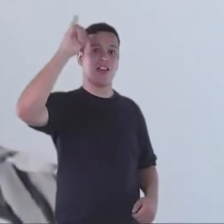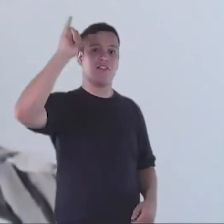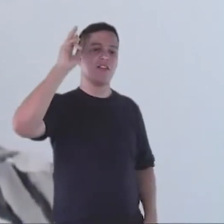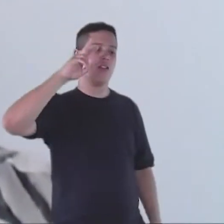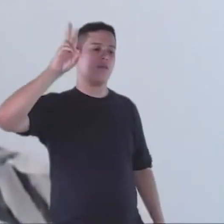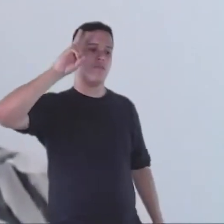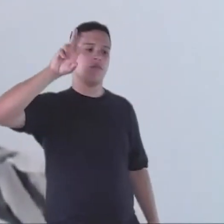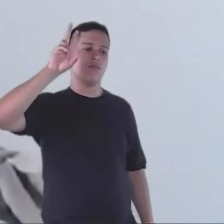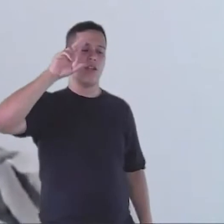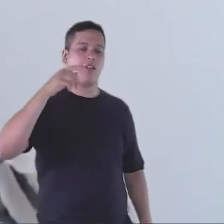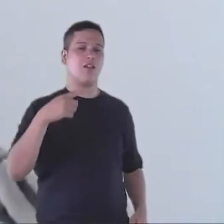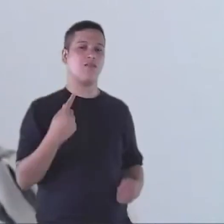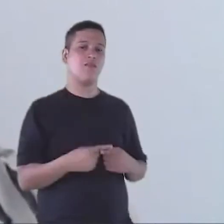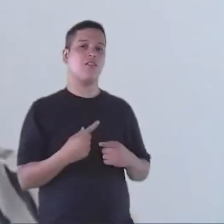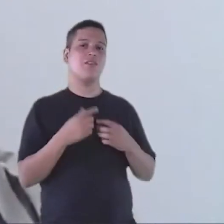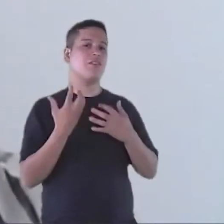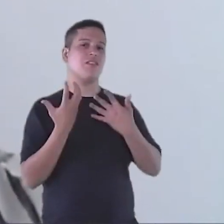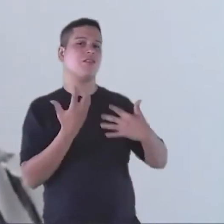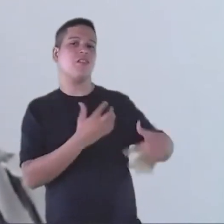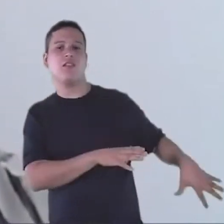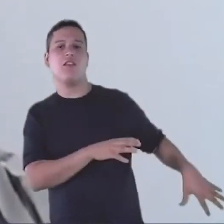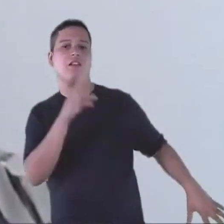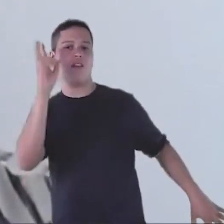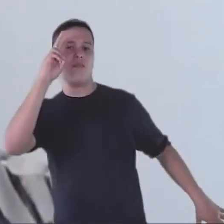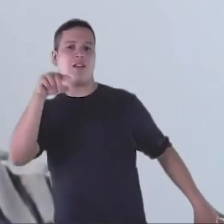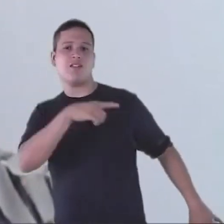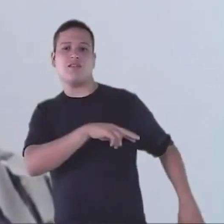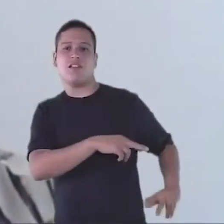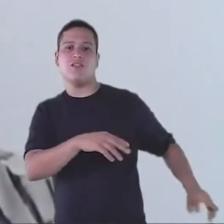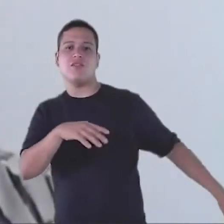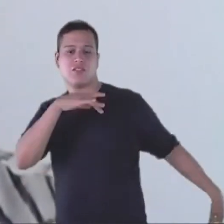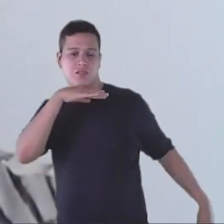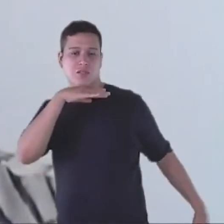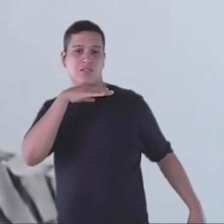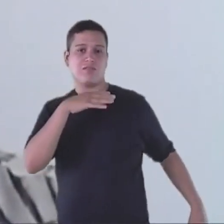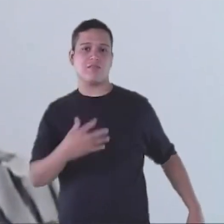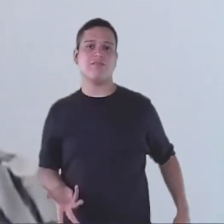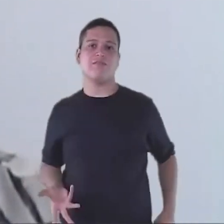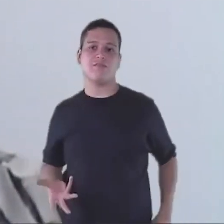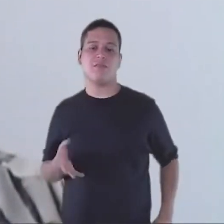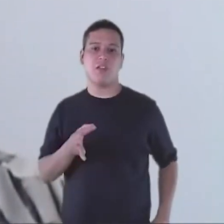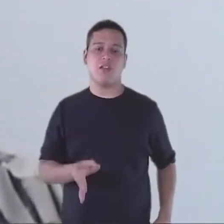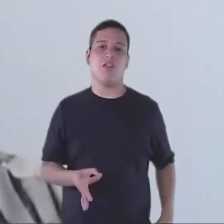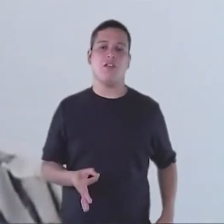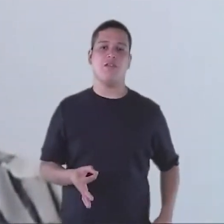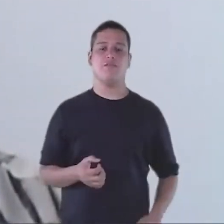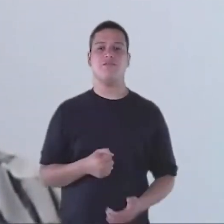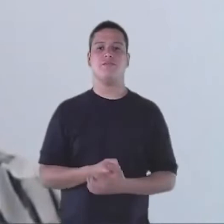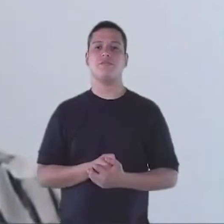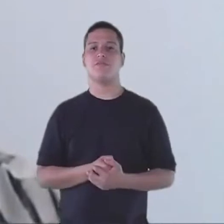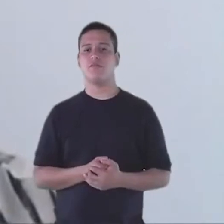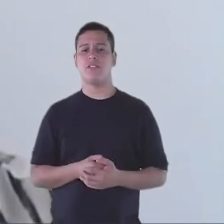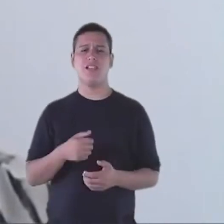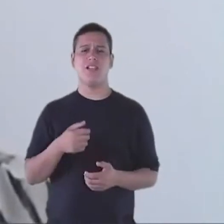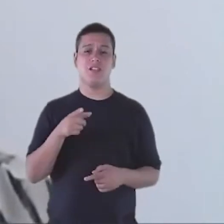mais você não vai cair nas ciladas das contradições.